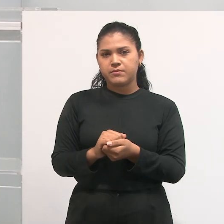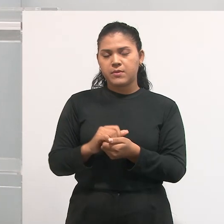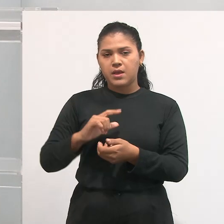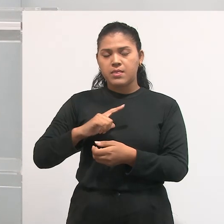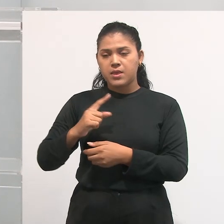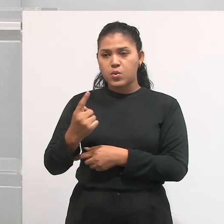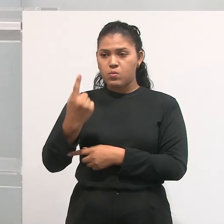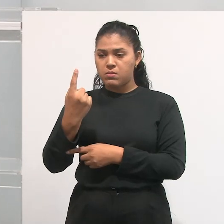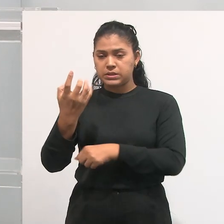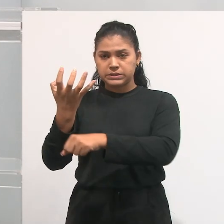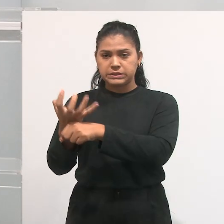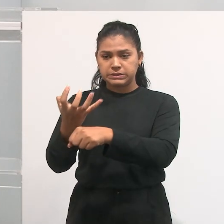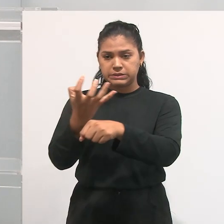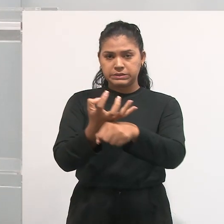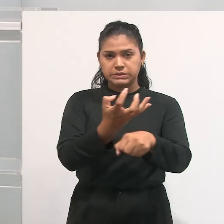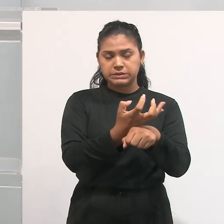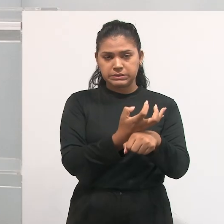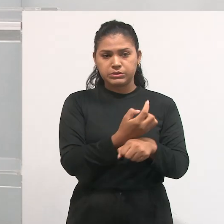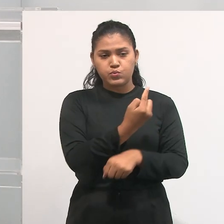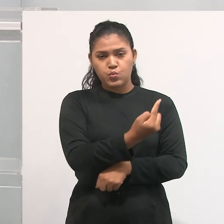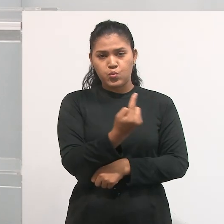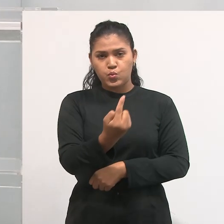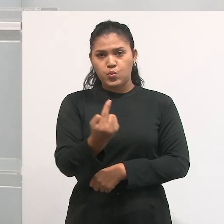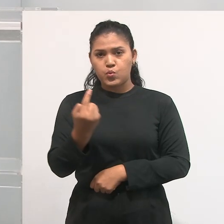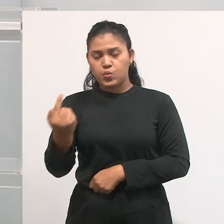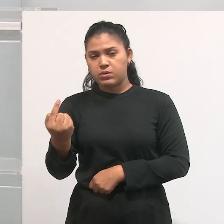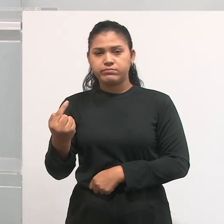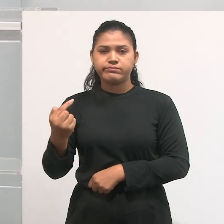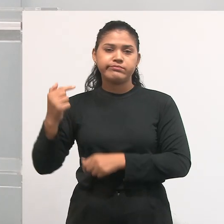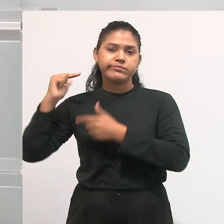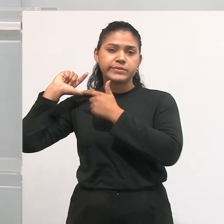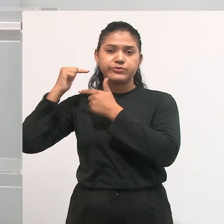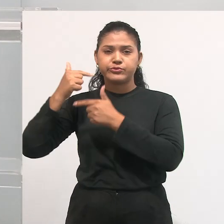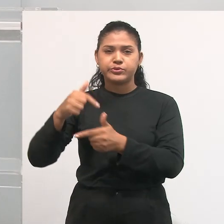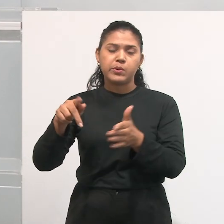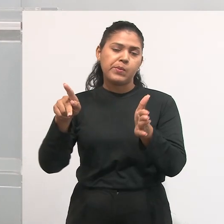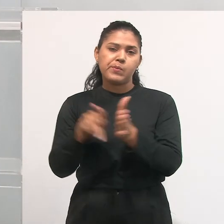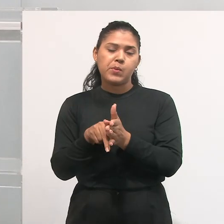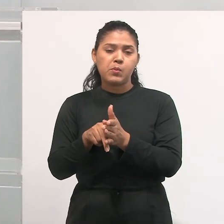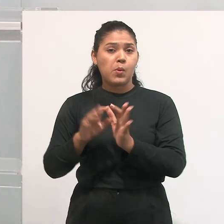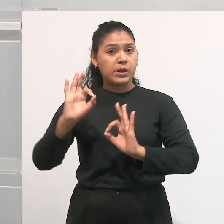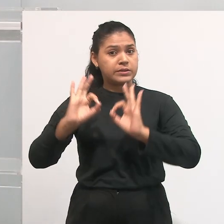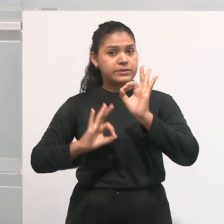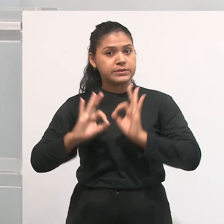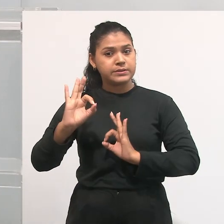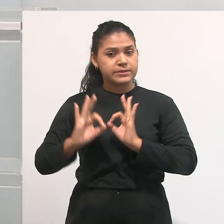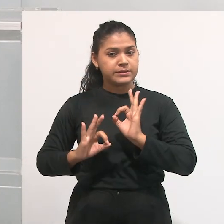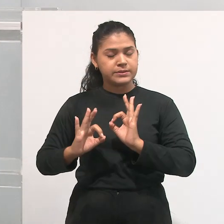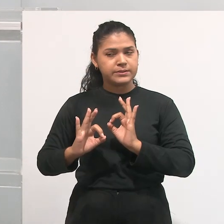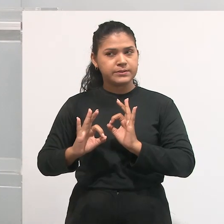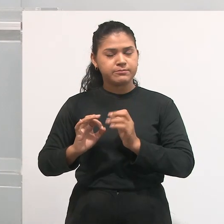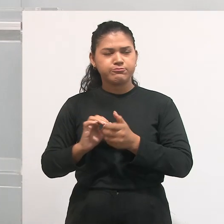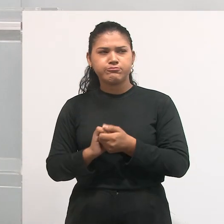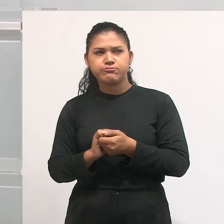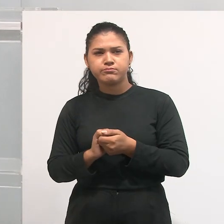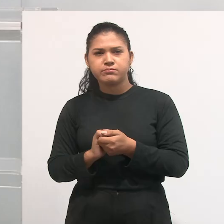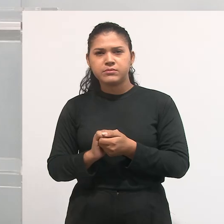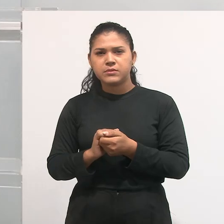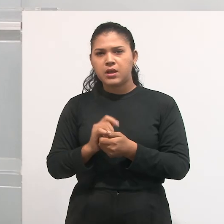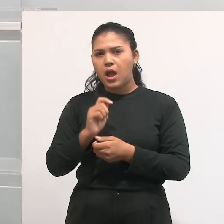somente disciplinas, ou seja, a forma tradicional de organização, então nós ainda estamos na